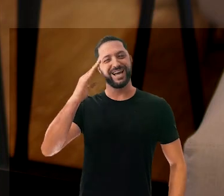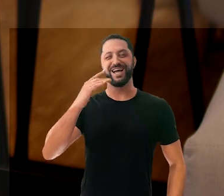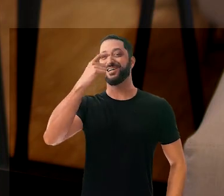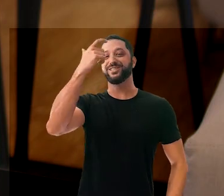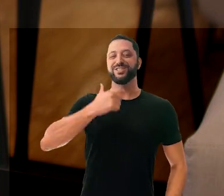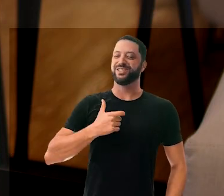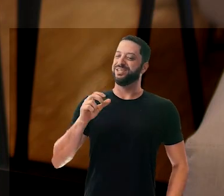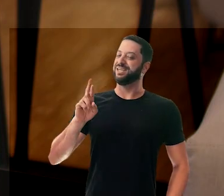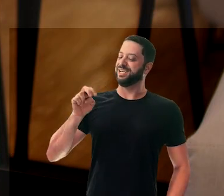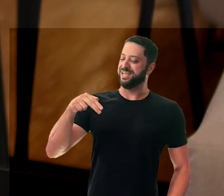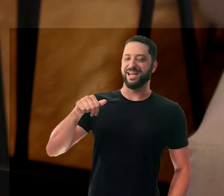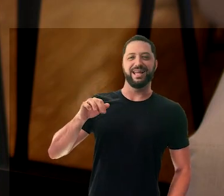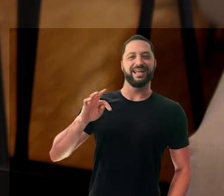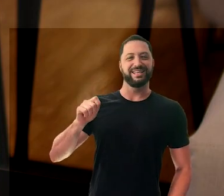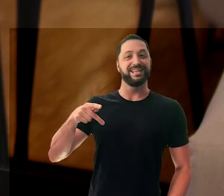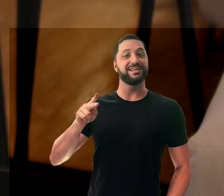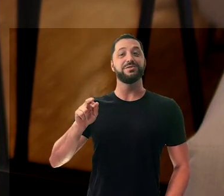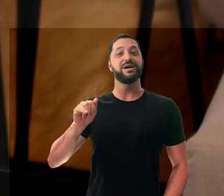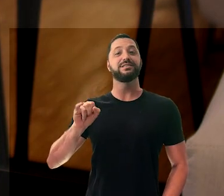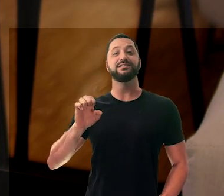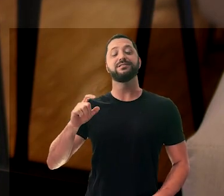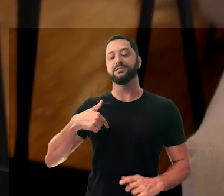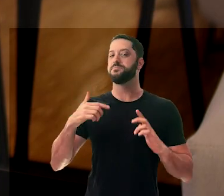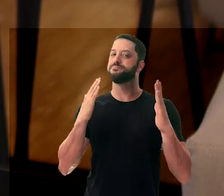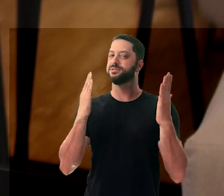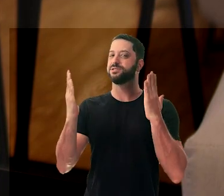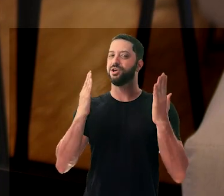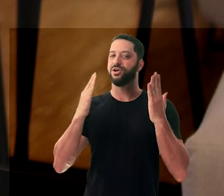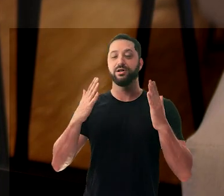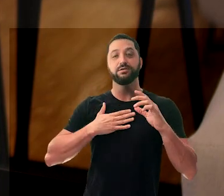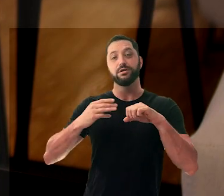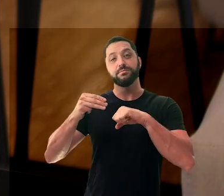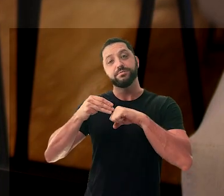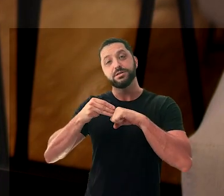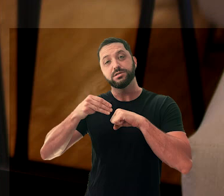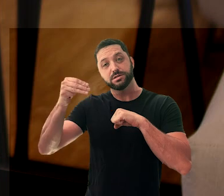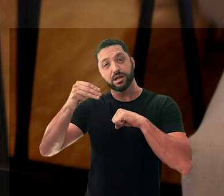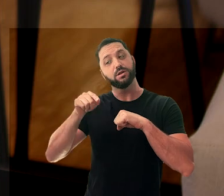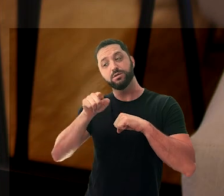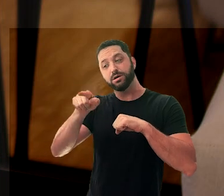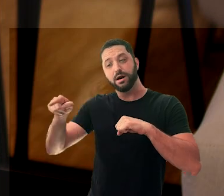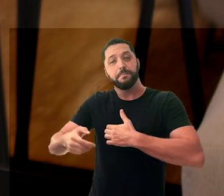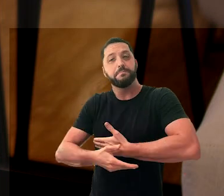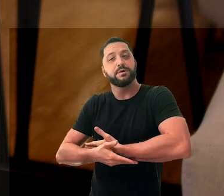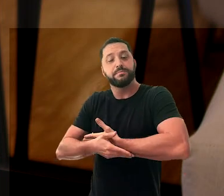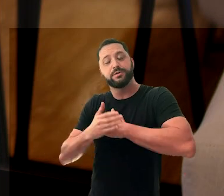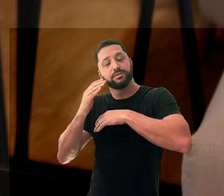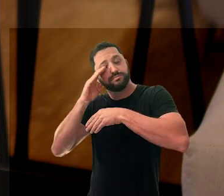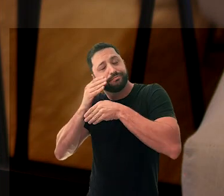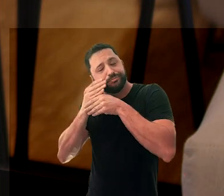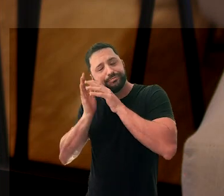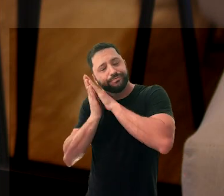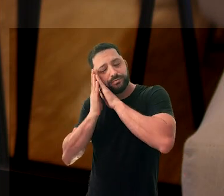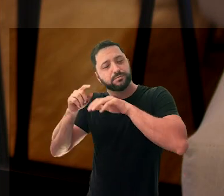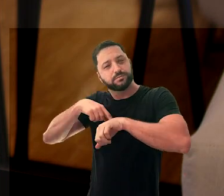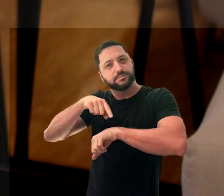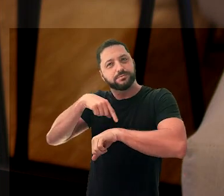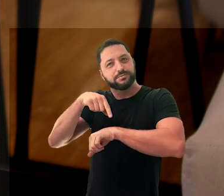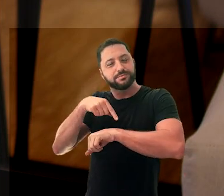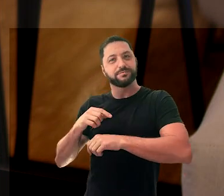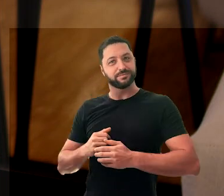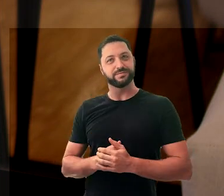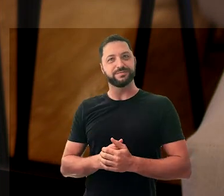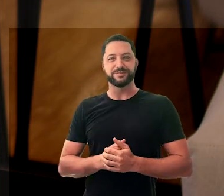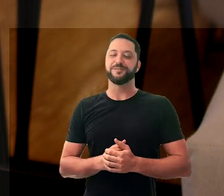Olá, eu sou a Renata Soifer Kreiser, eu sou psicóloga clínica e eu fiz o meu mestrado sobre o sono dos bebês em psicologia